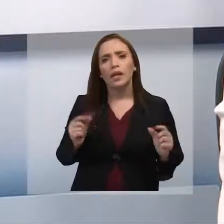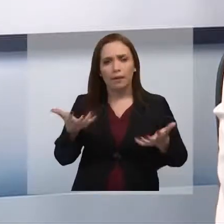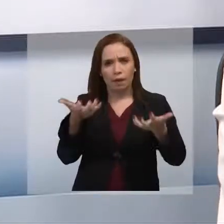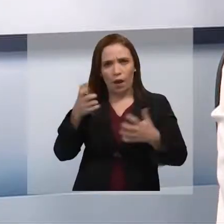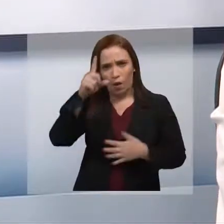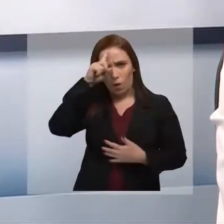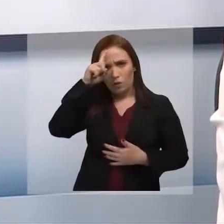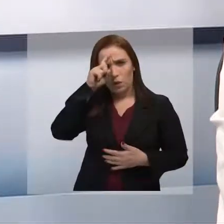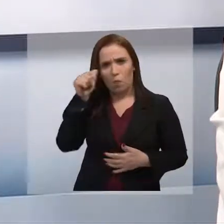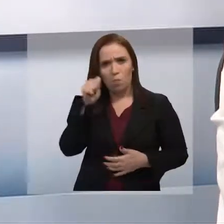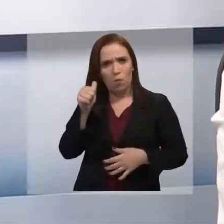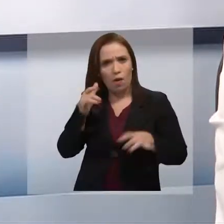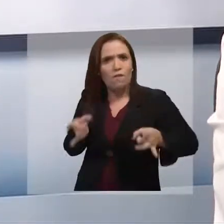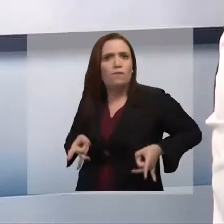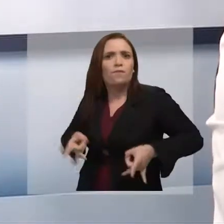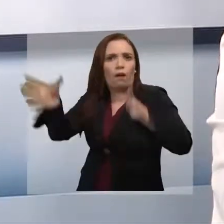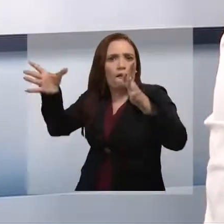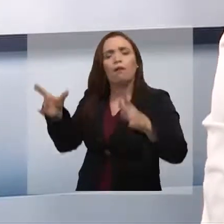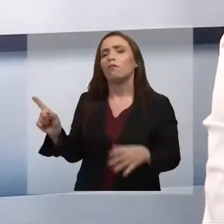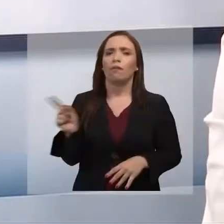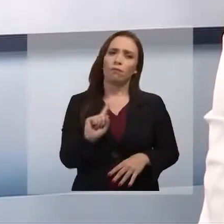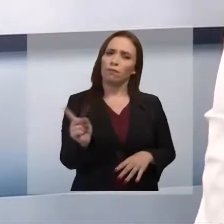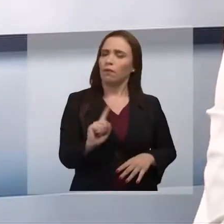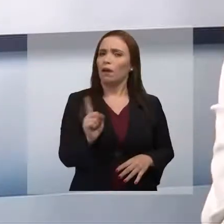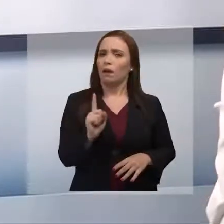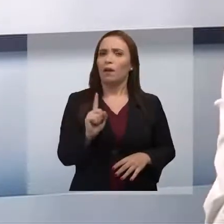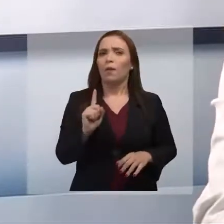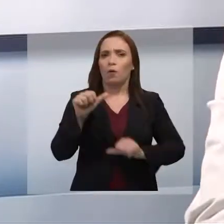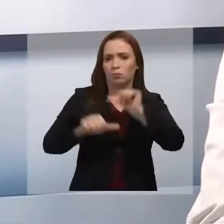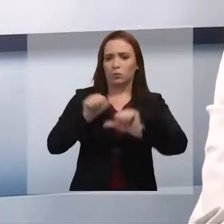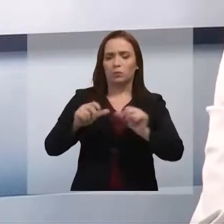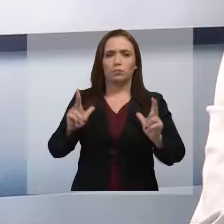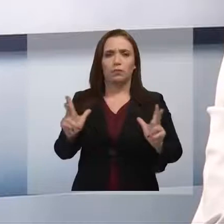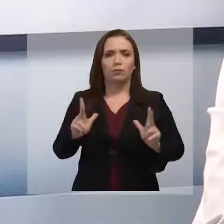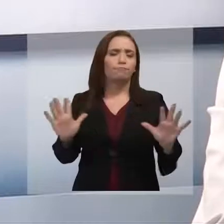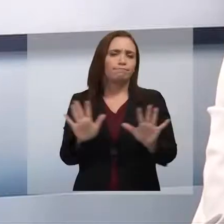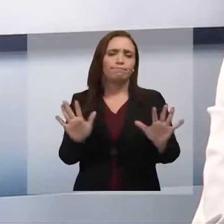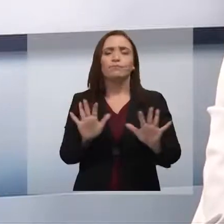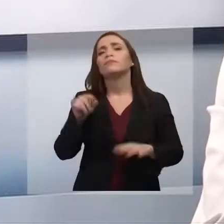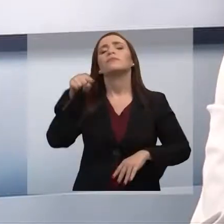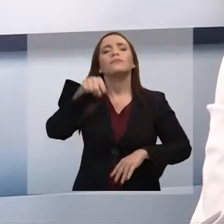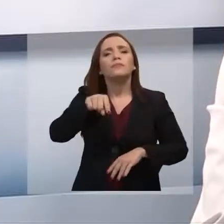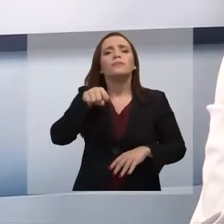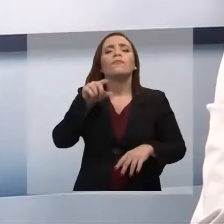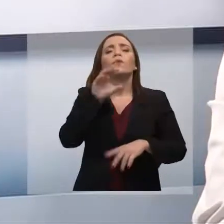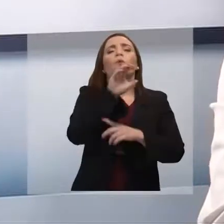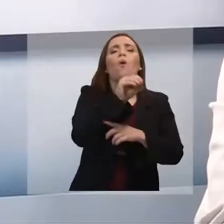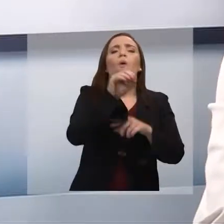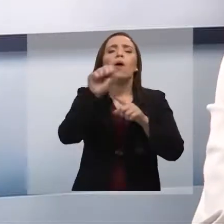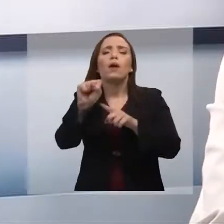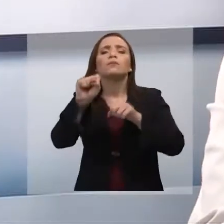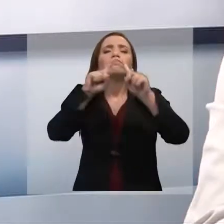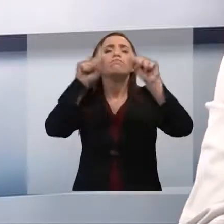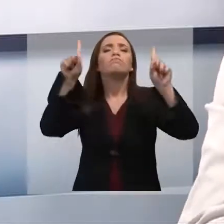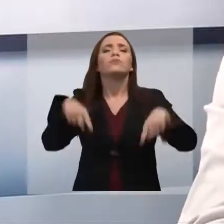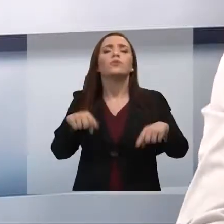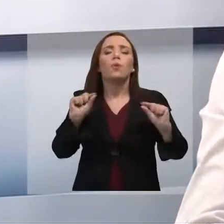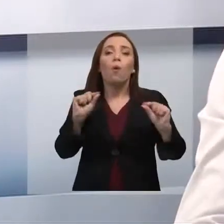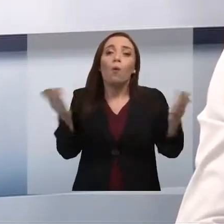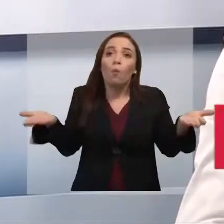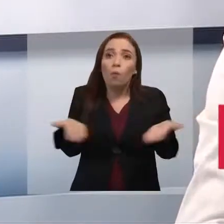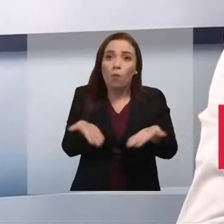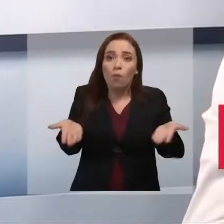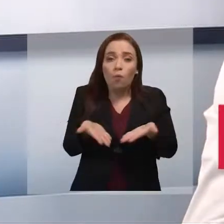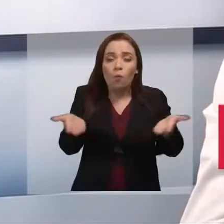sendo vendido o Hospital da Mulher, e na verdade não é isso, por exemplo. Essa discussão sobre as OSs, a gente